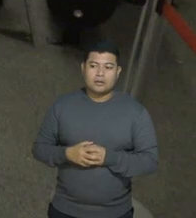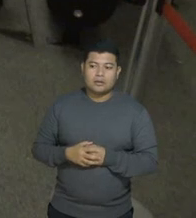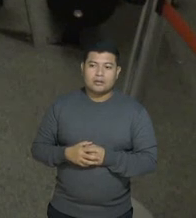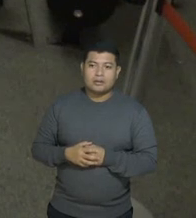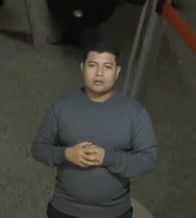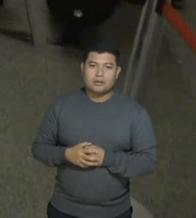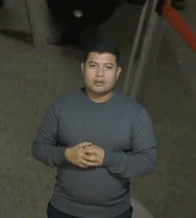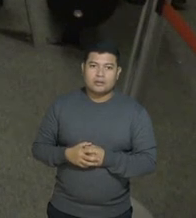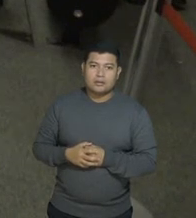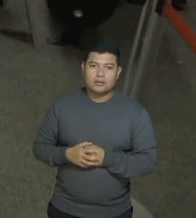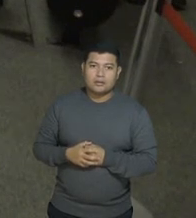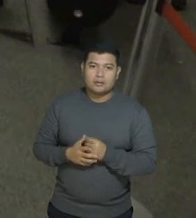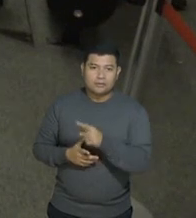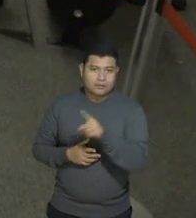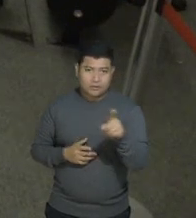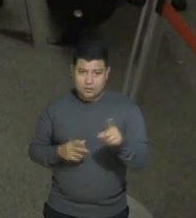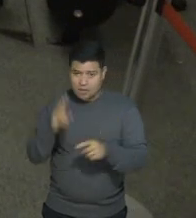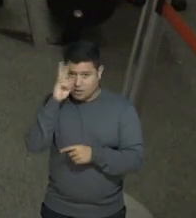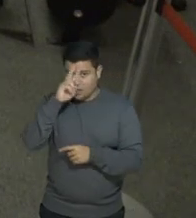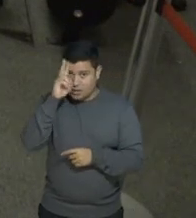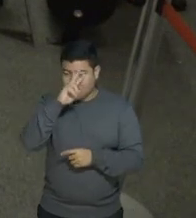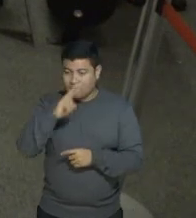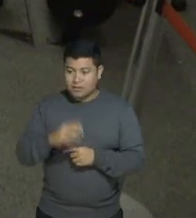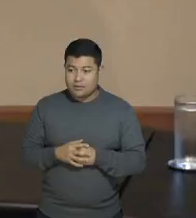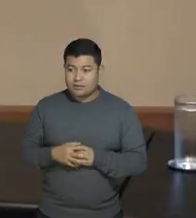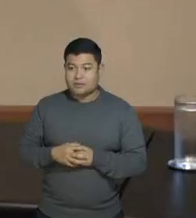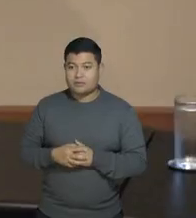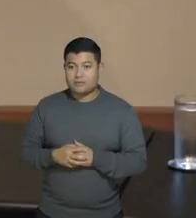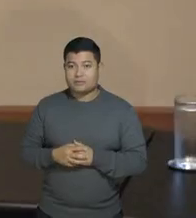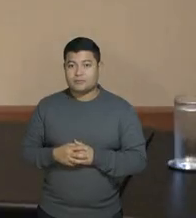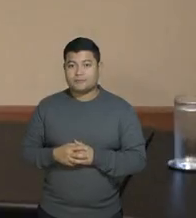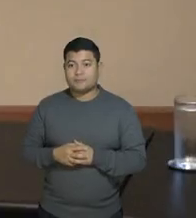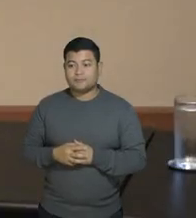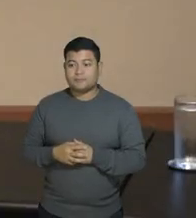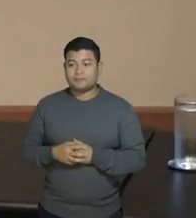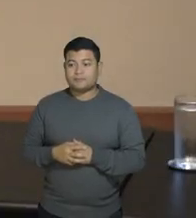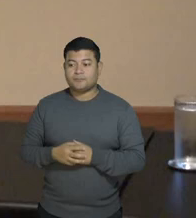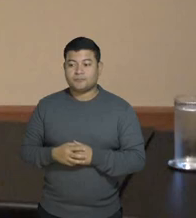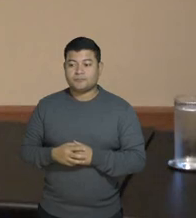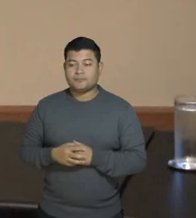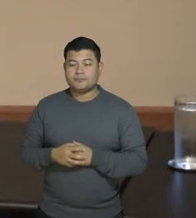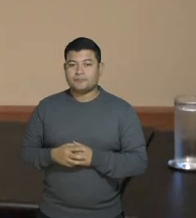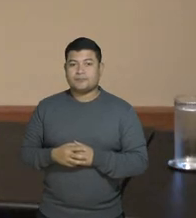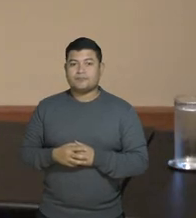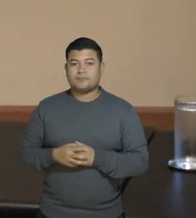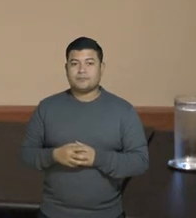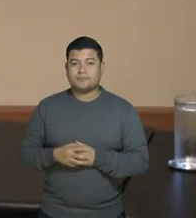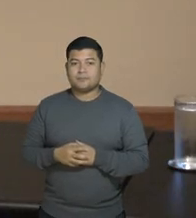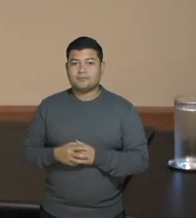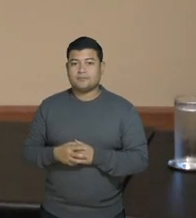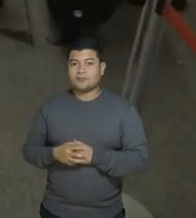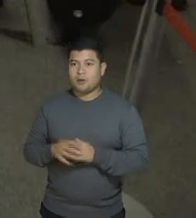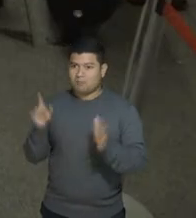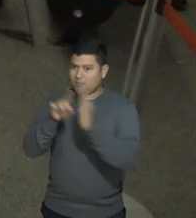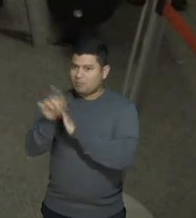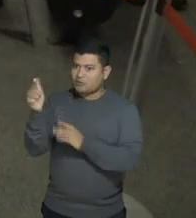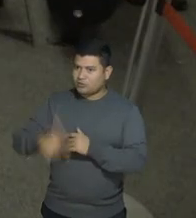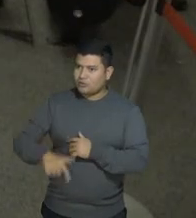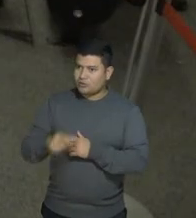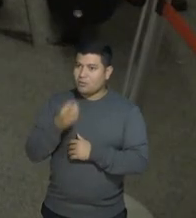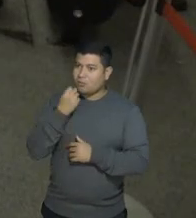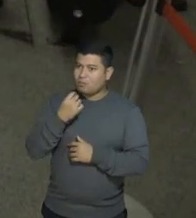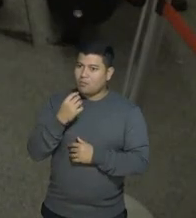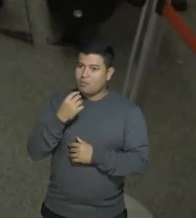Ih, gente, acho que não, hein? Vou perguntar de novo. Como é que foi o final de semana? Foi bom?